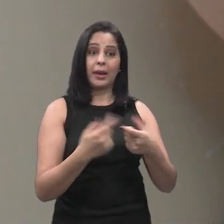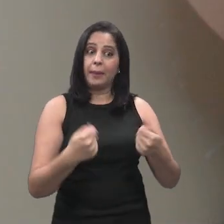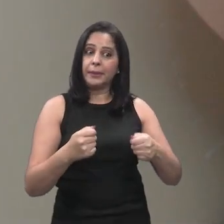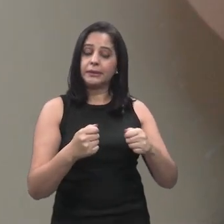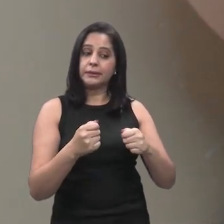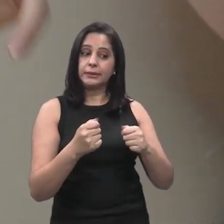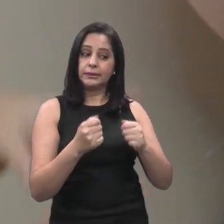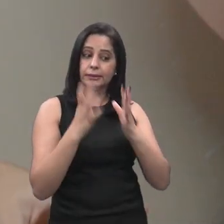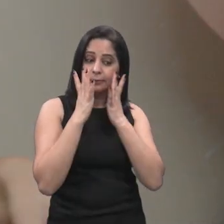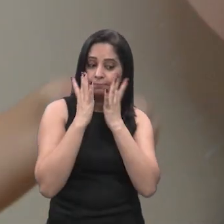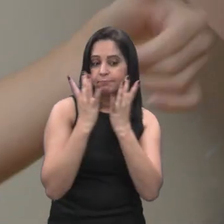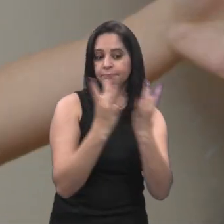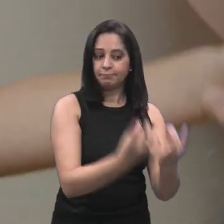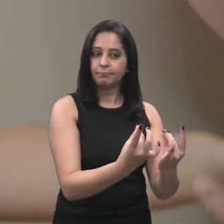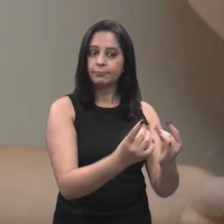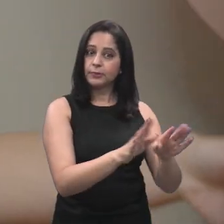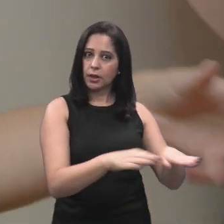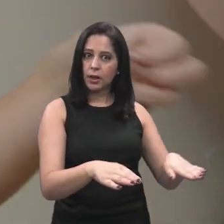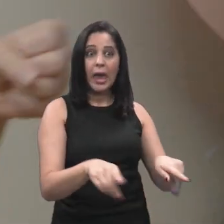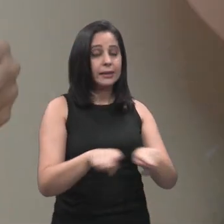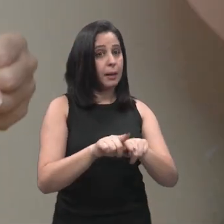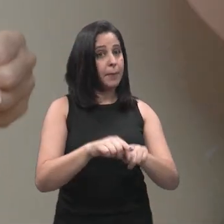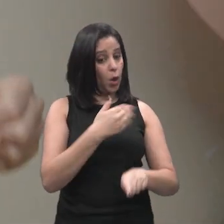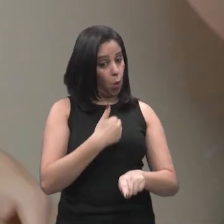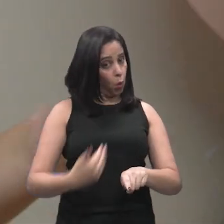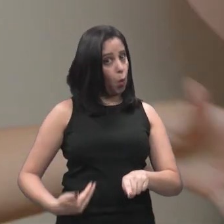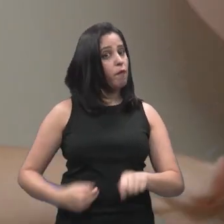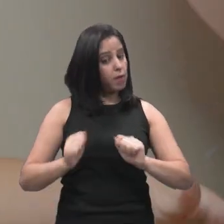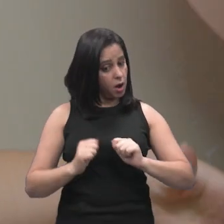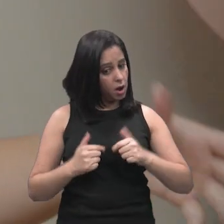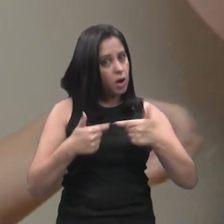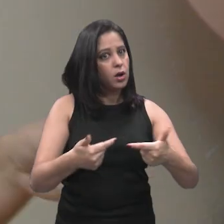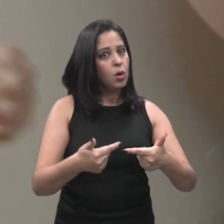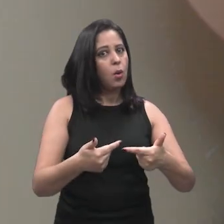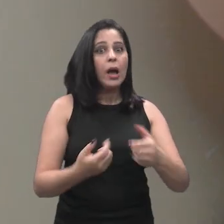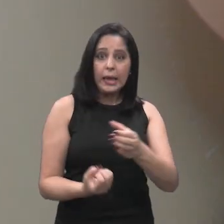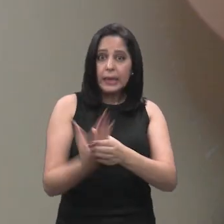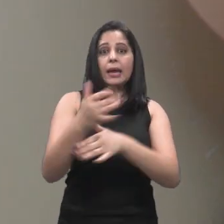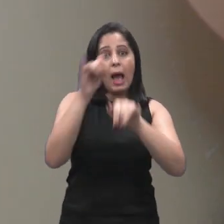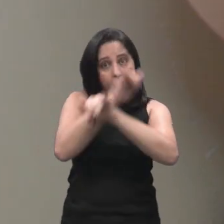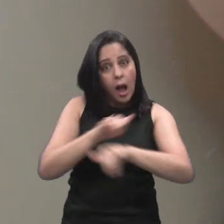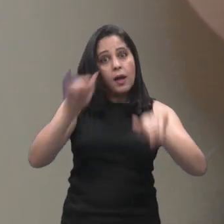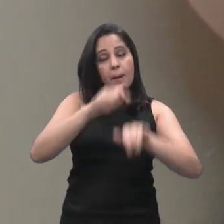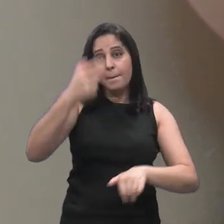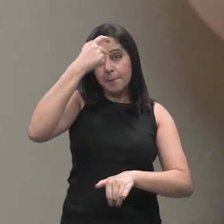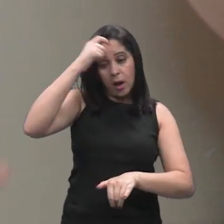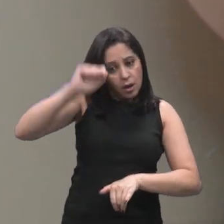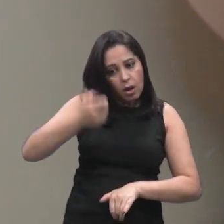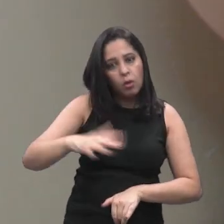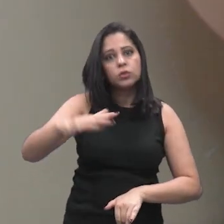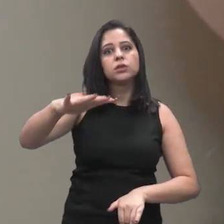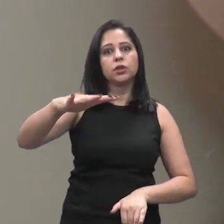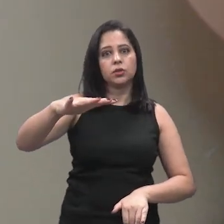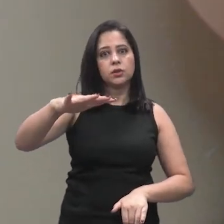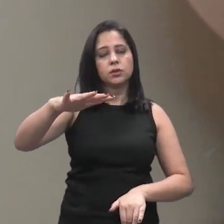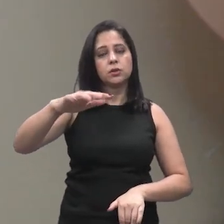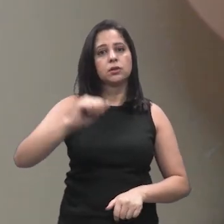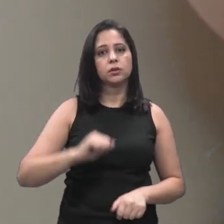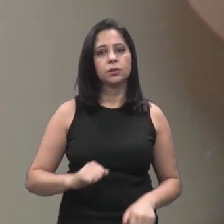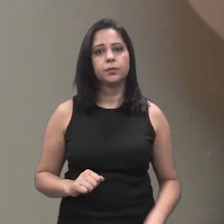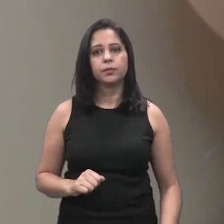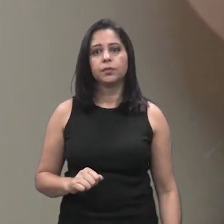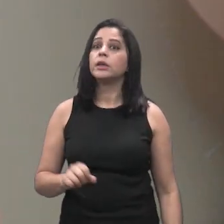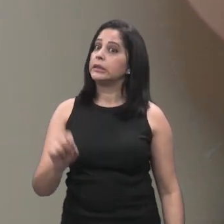integrado, família, escola, Sim. no caso das crianças, né? Porque a gente tem de olhar para essa base também, e o próprio poder público,